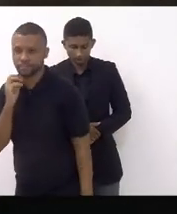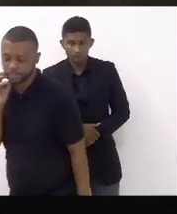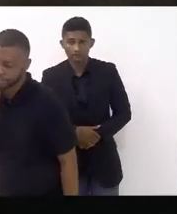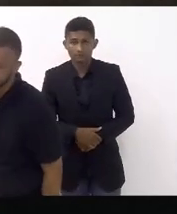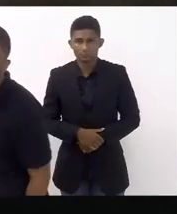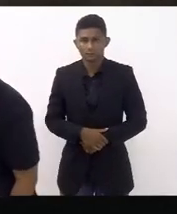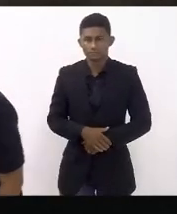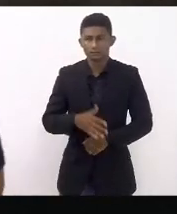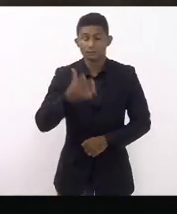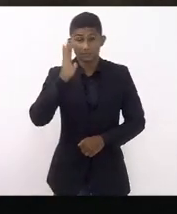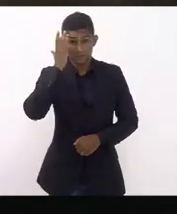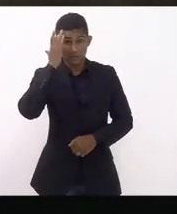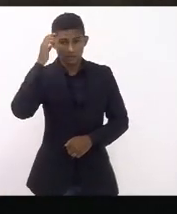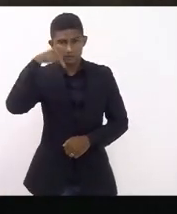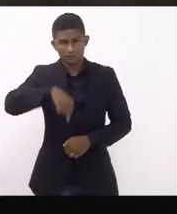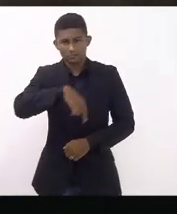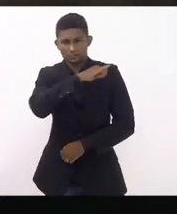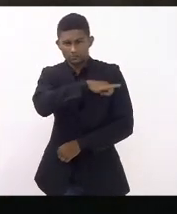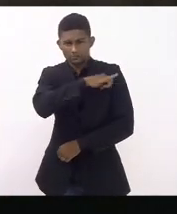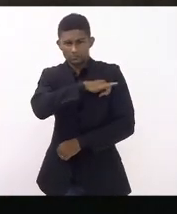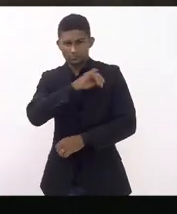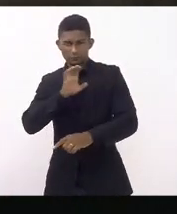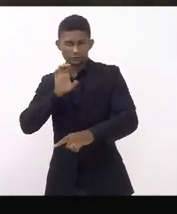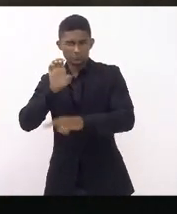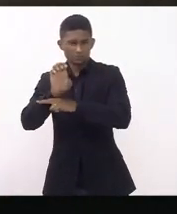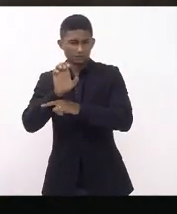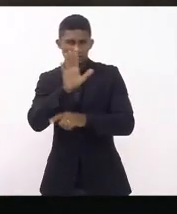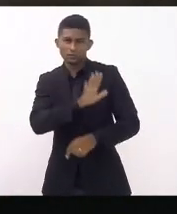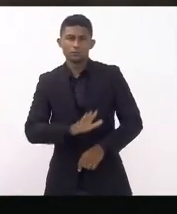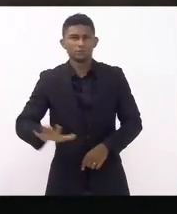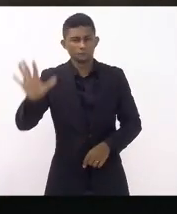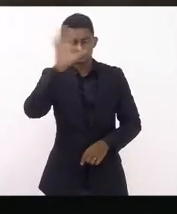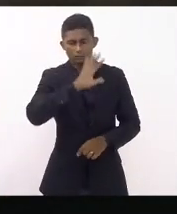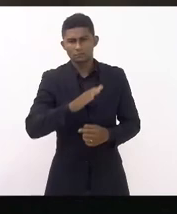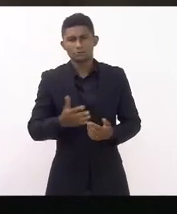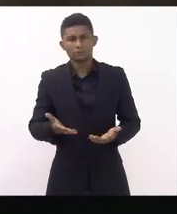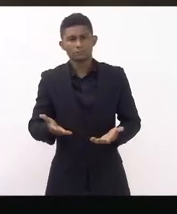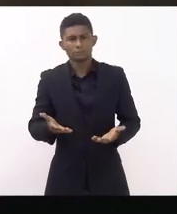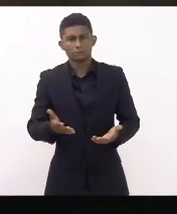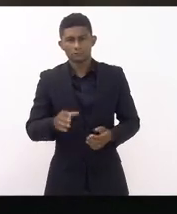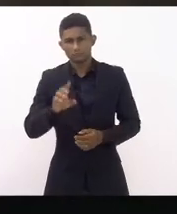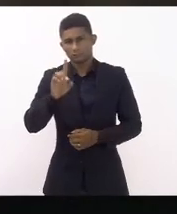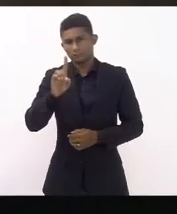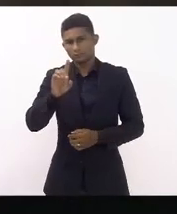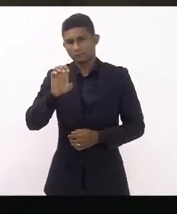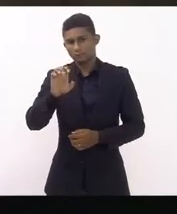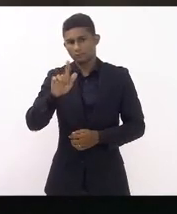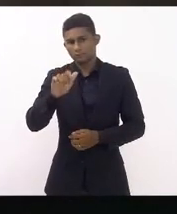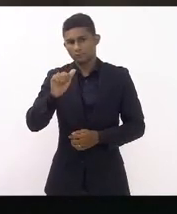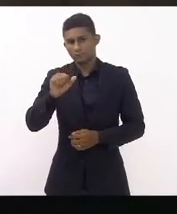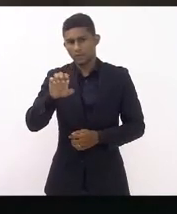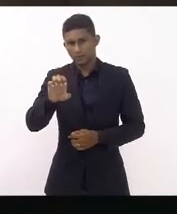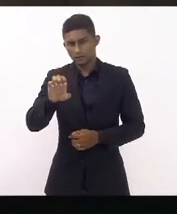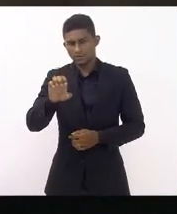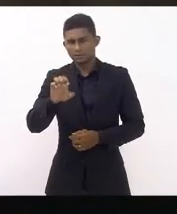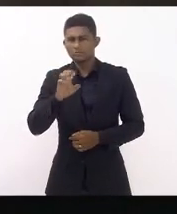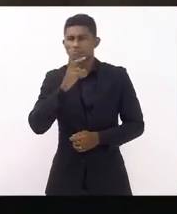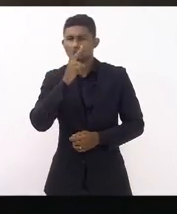Eu acho que o Estado do Rio de Janeiro é um Estado que trata o Degase de forma muito hipócrita